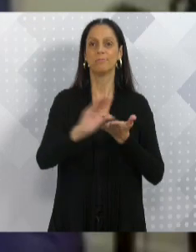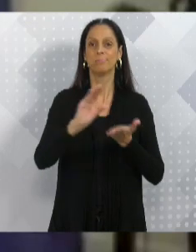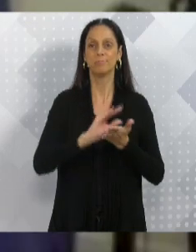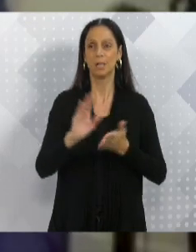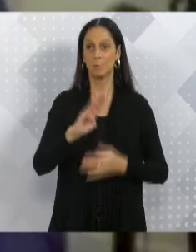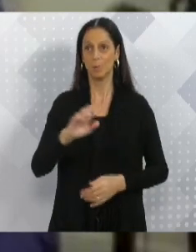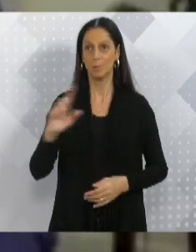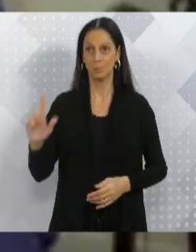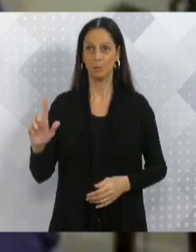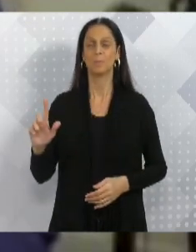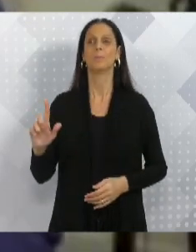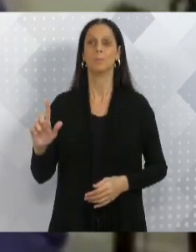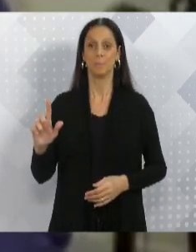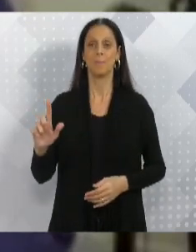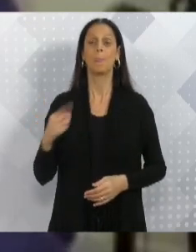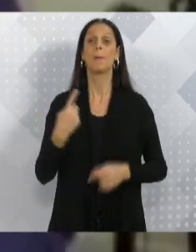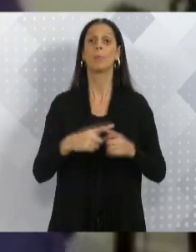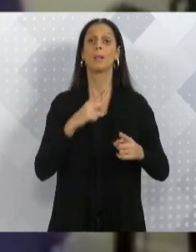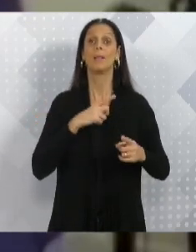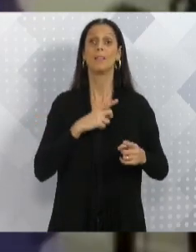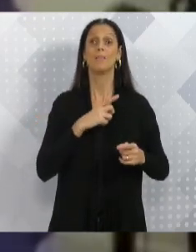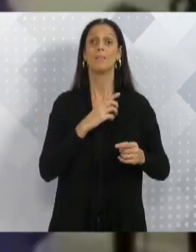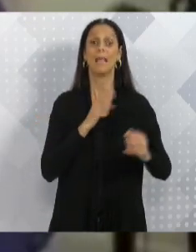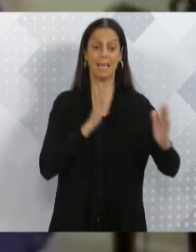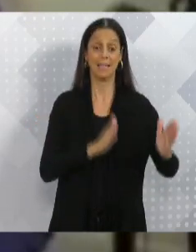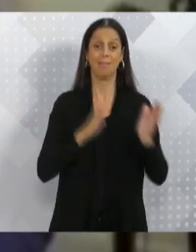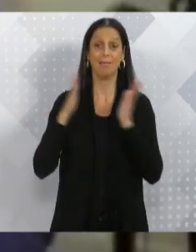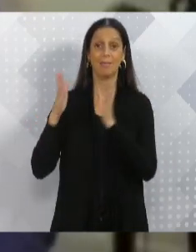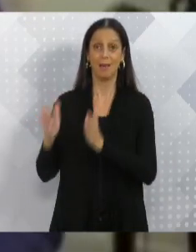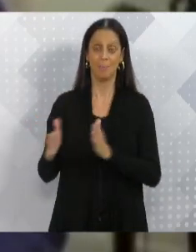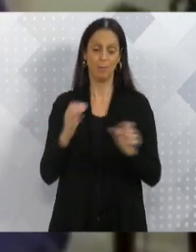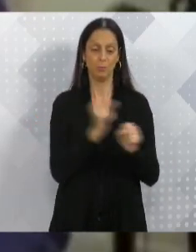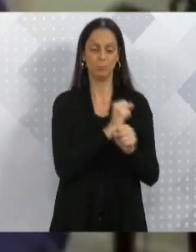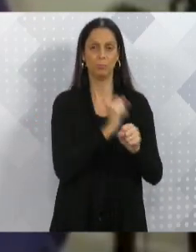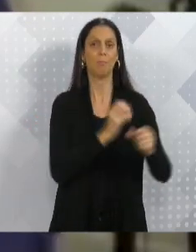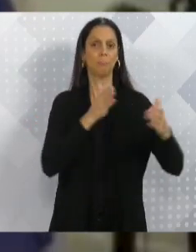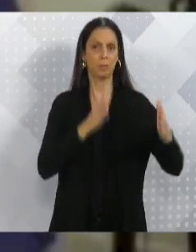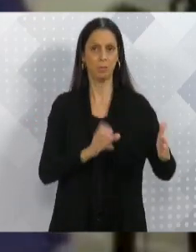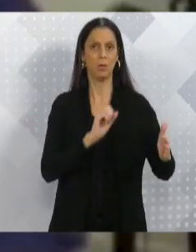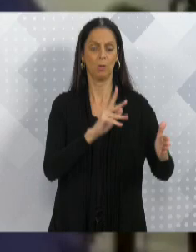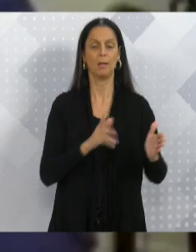complementando ainda uma outra etapa, então, do nosso Plano Mil, que vai levar